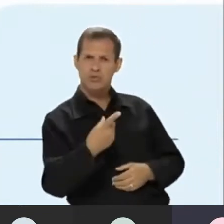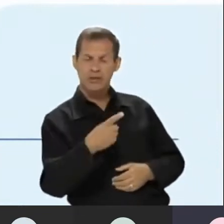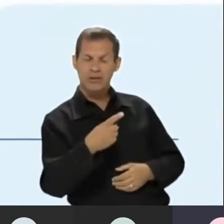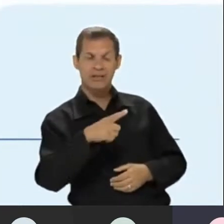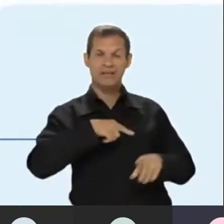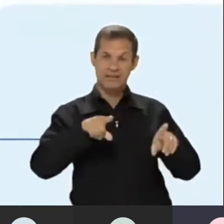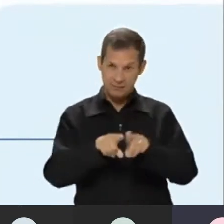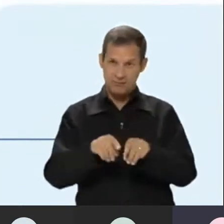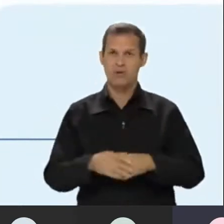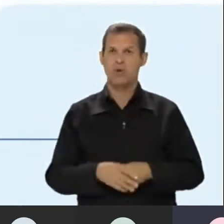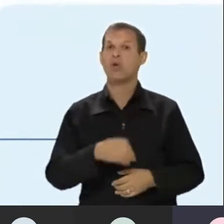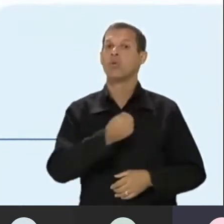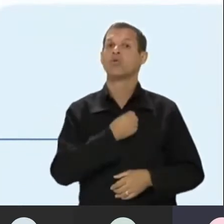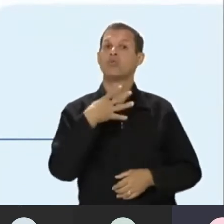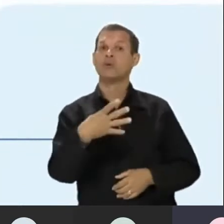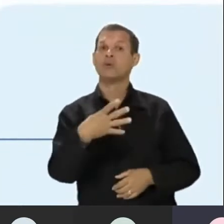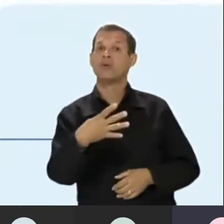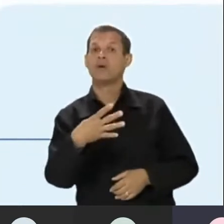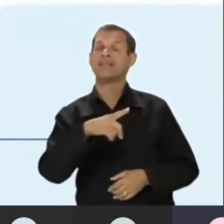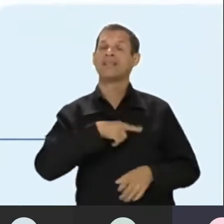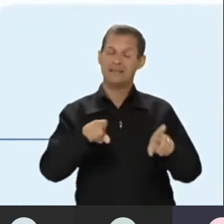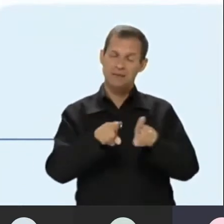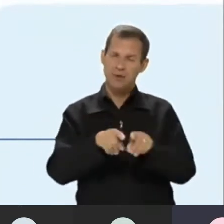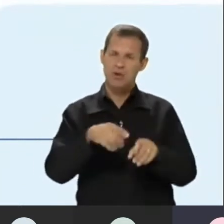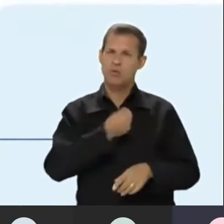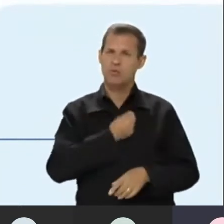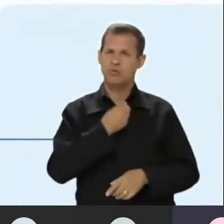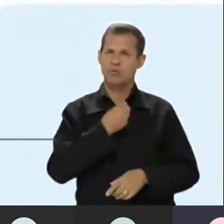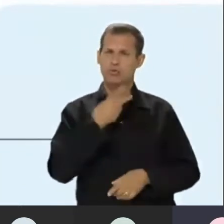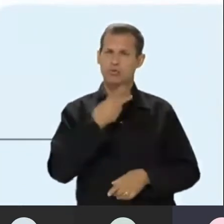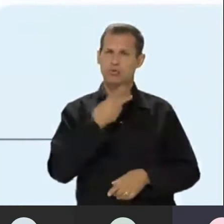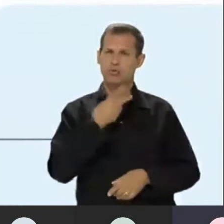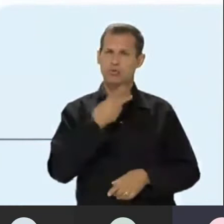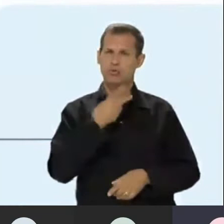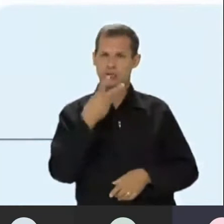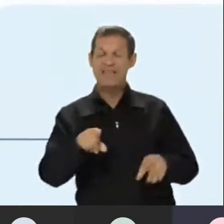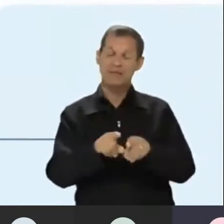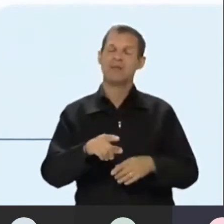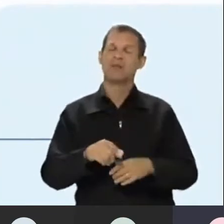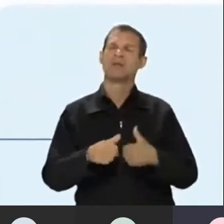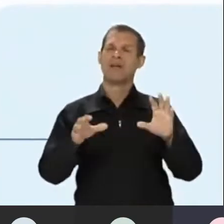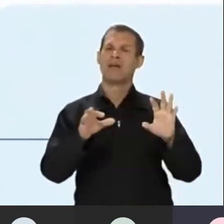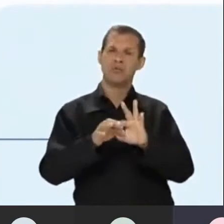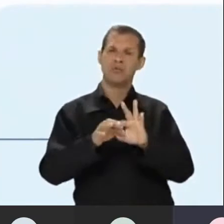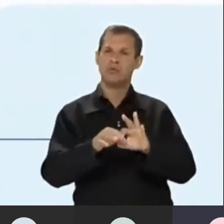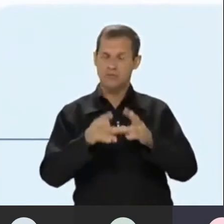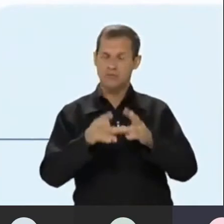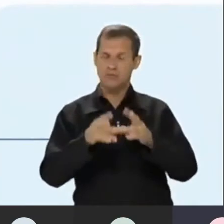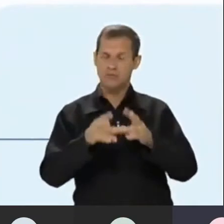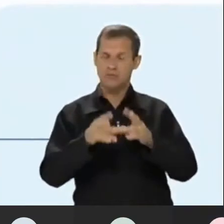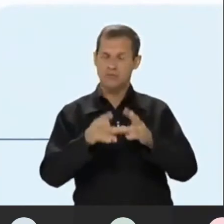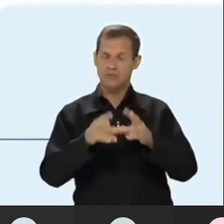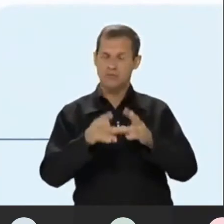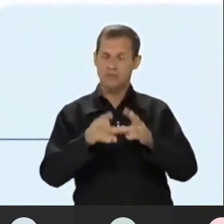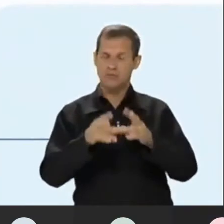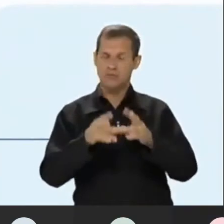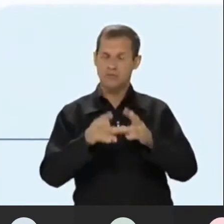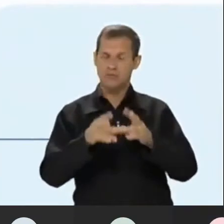1, que está passando aqui pelo número 4, que está passando pelo número 2 e que está pegando, né, se a gente for observar